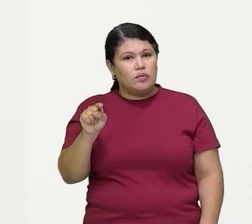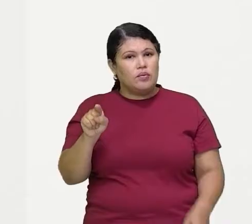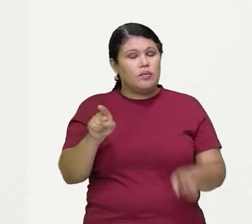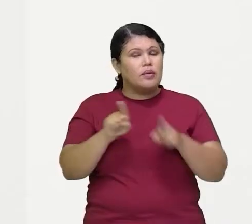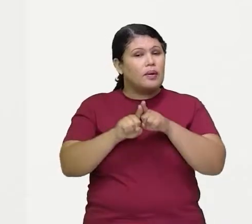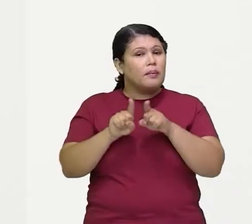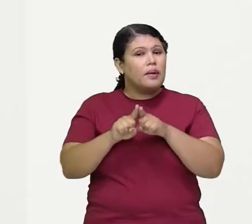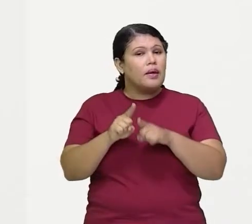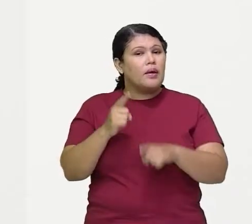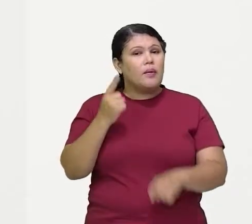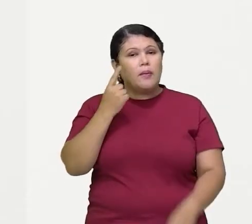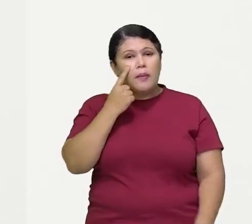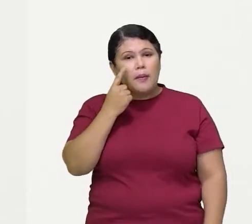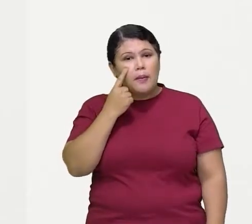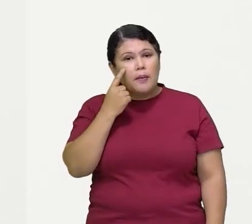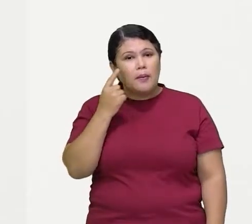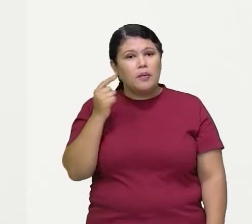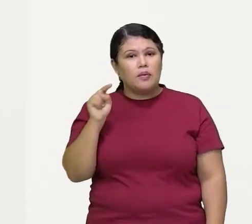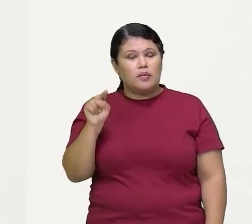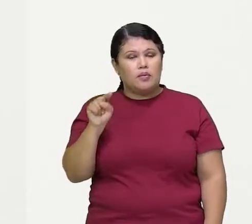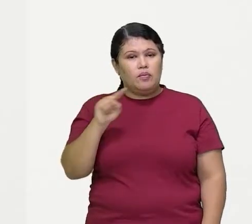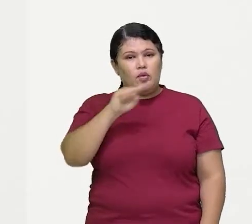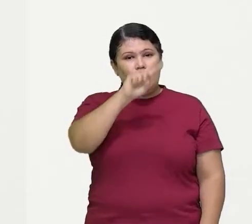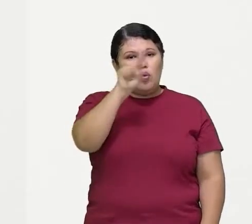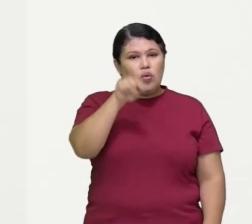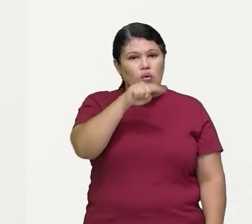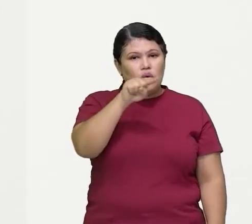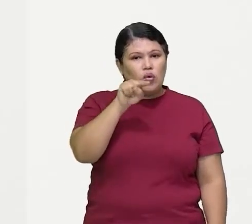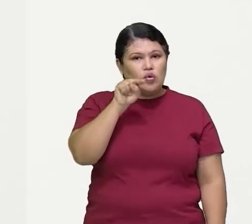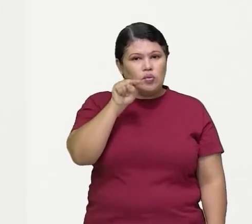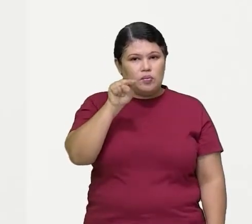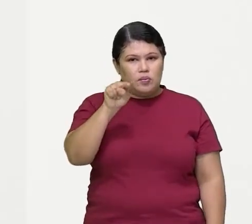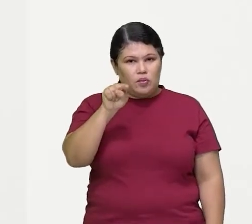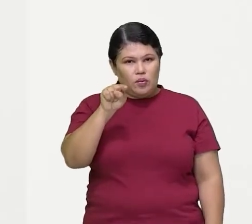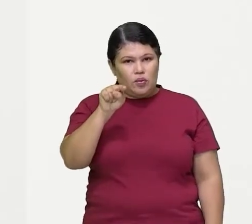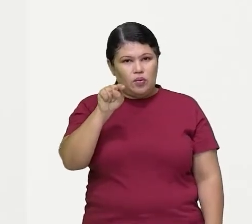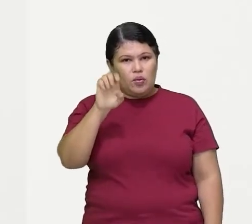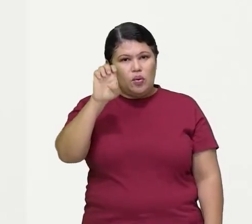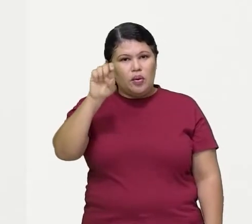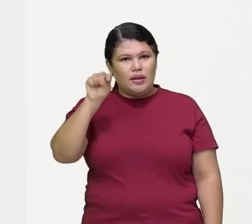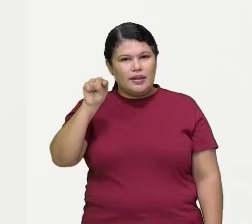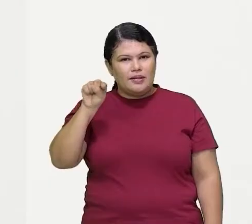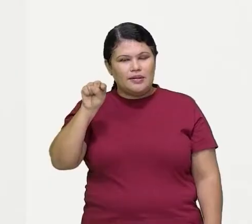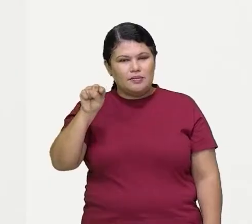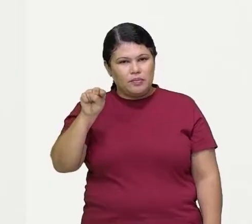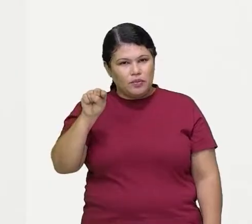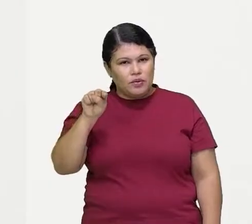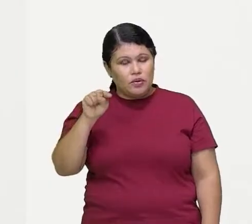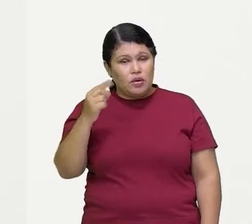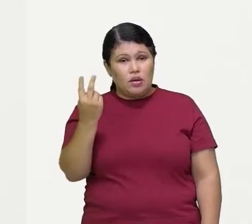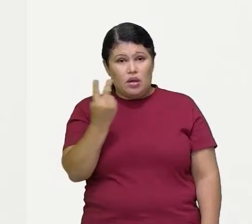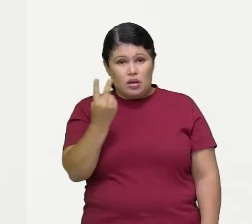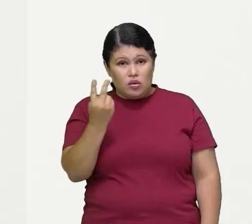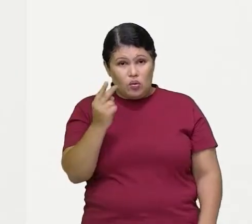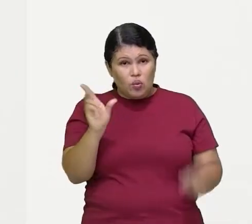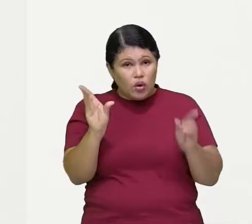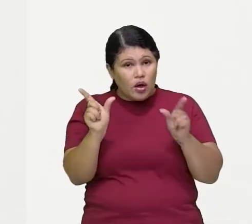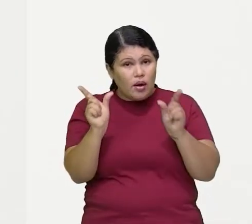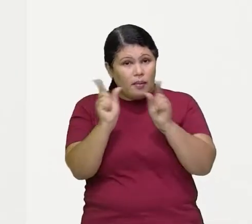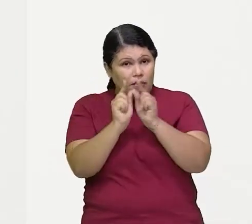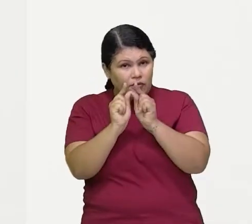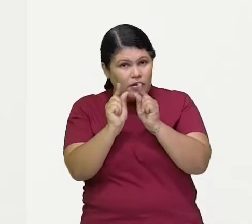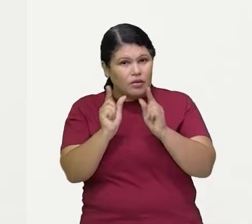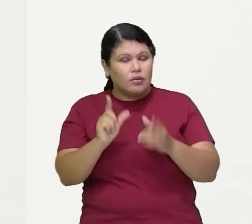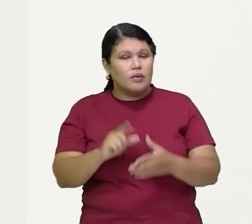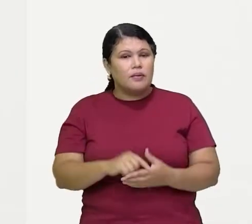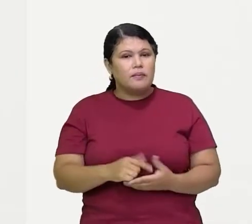também, cadê? Aparece para pontuar a numeração. E aqui ele aparece na abreviatura. Nas duas abreviaturas.